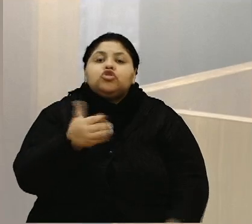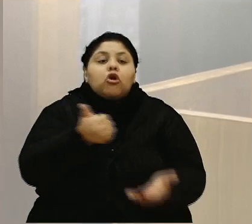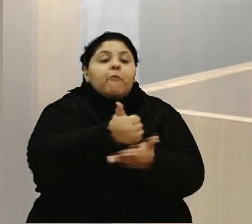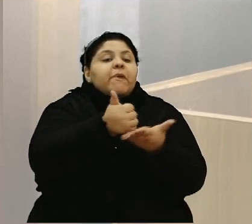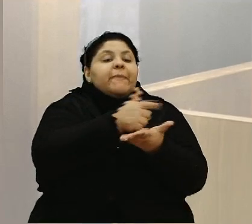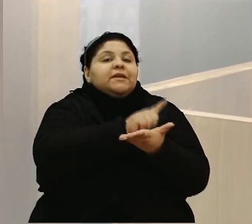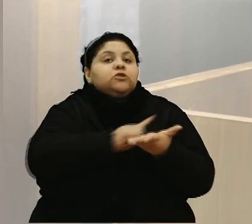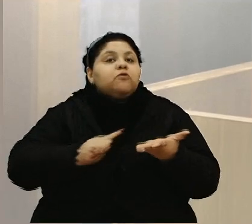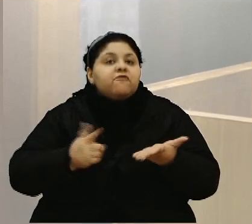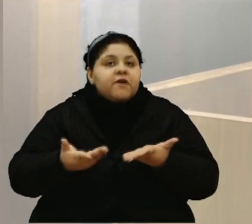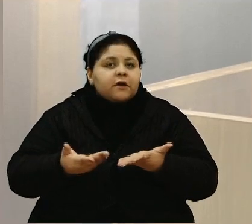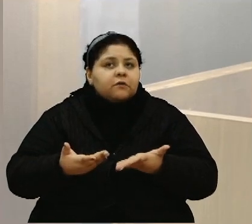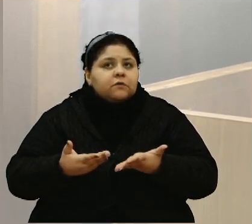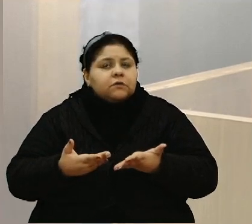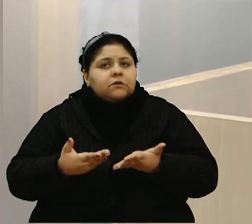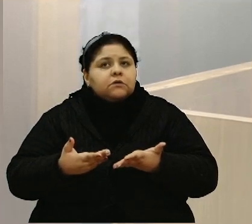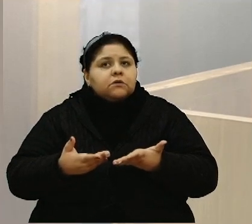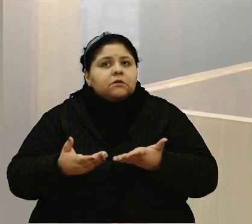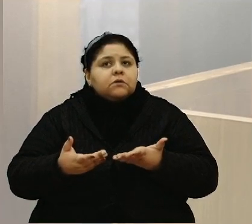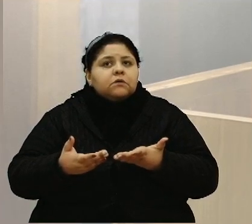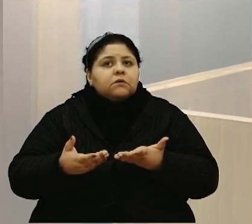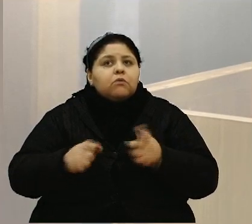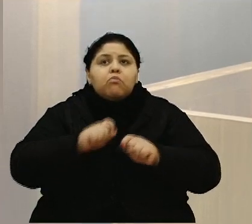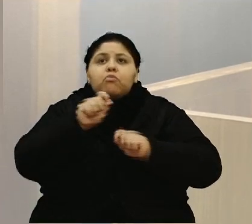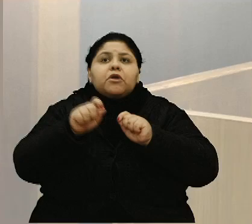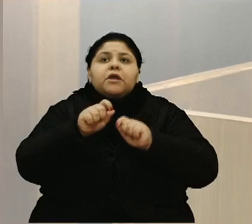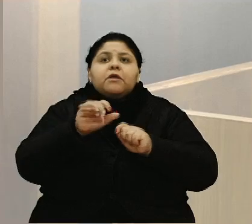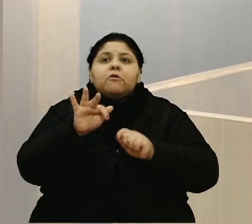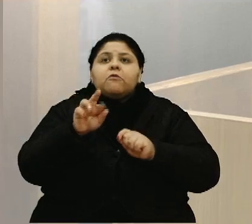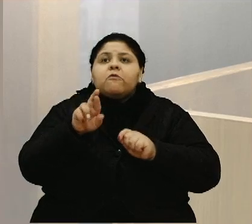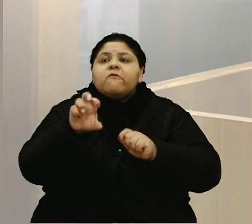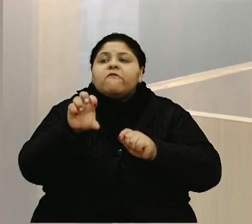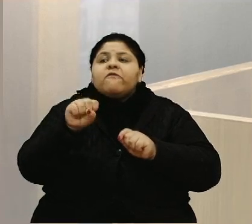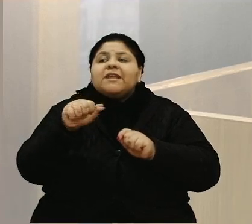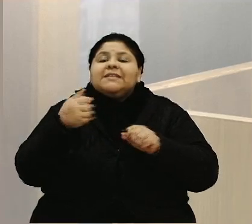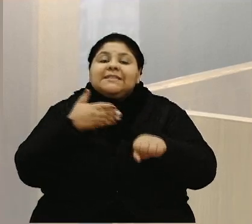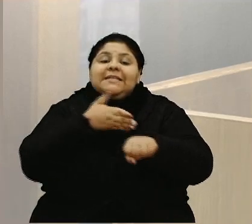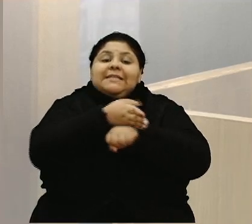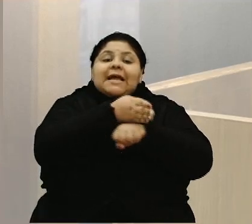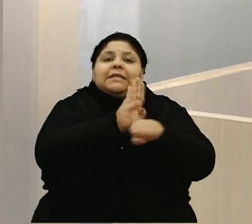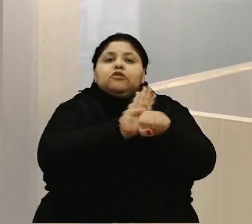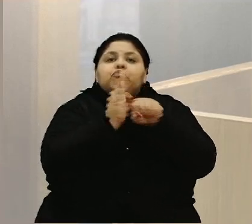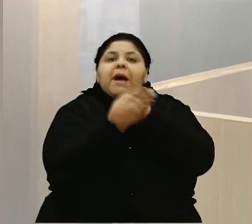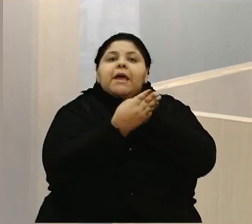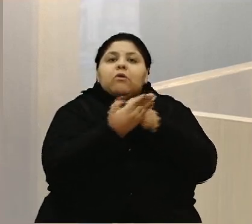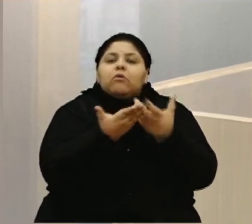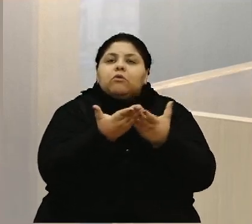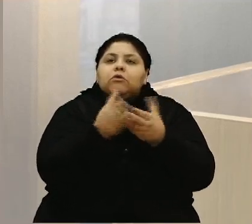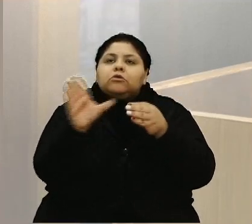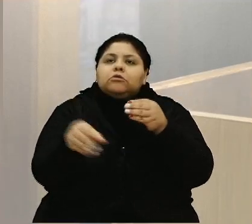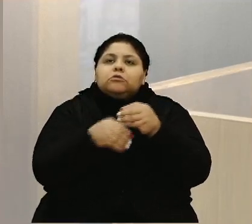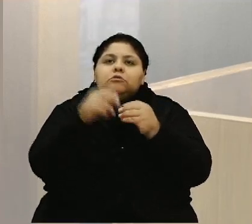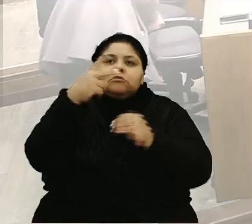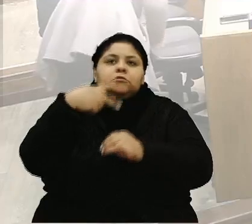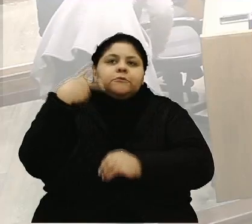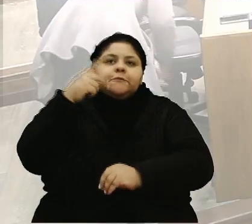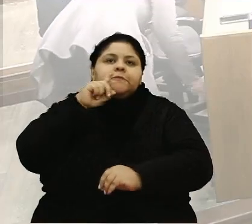governo? Por que não bota uma fresa lá na entrada do Planalto? Sua parte, vereadora